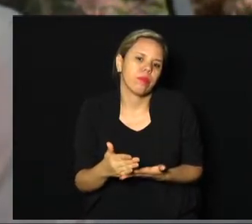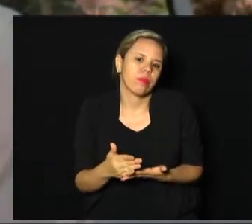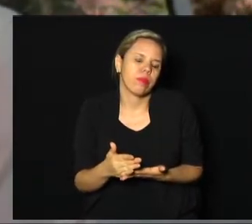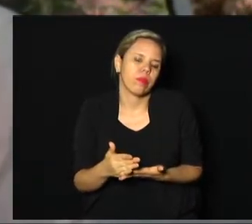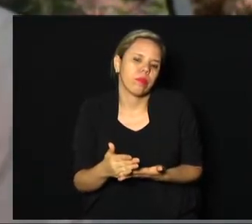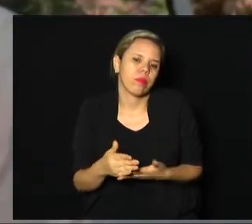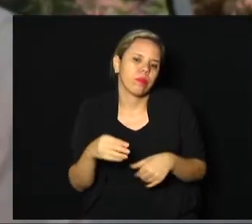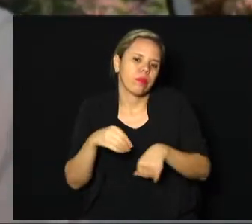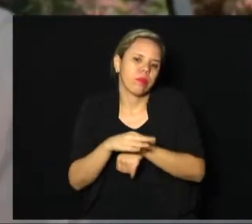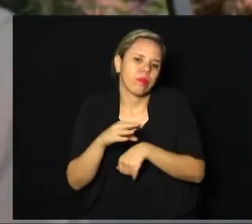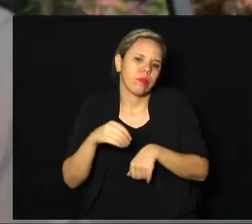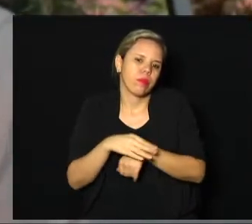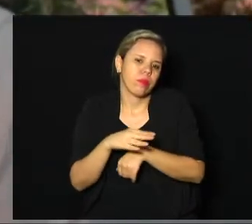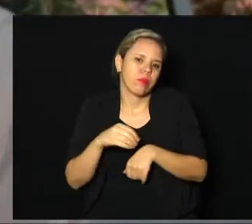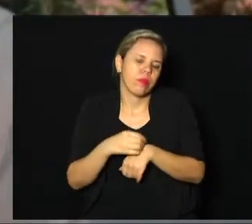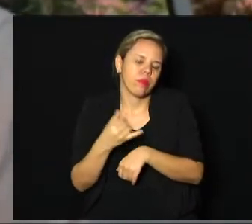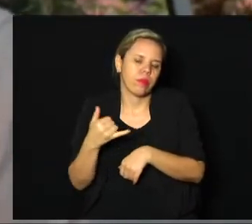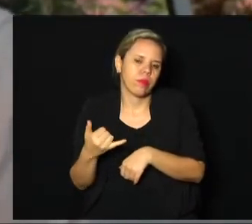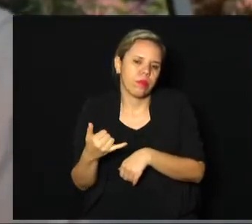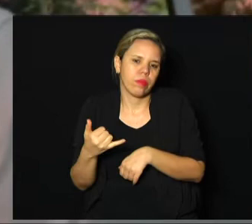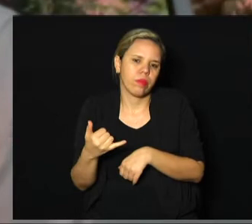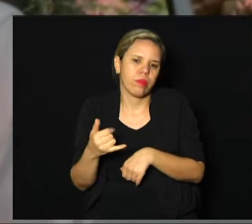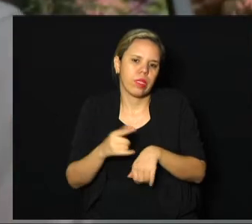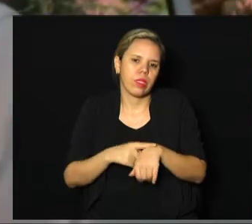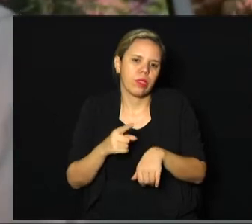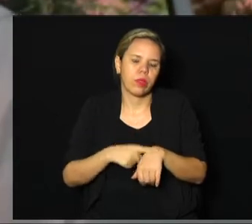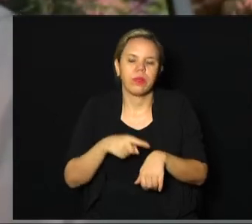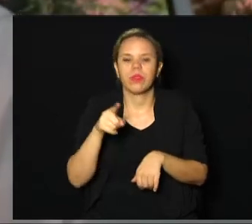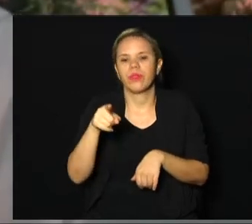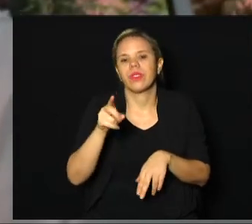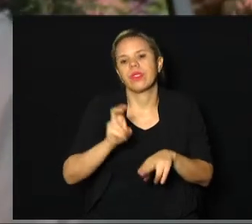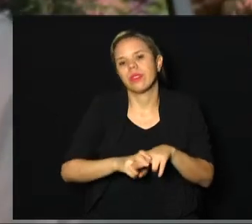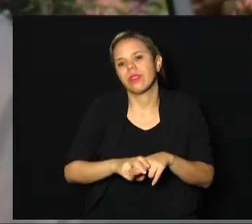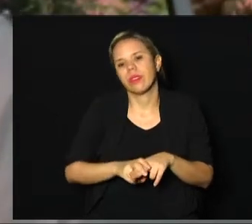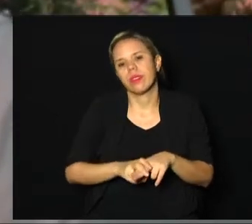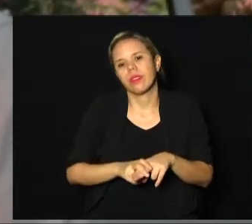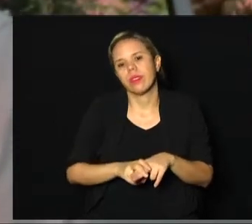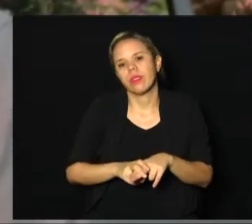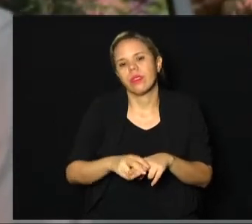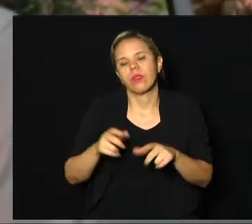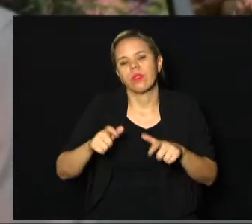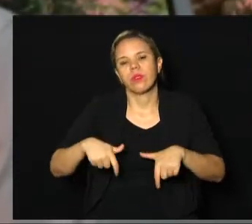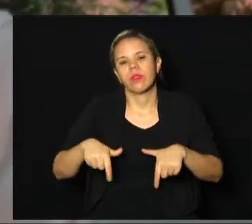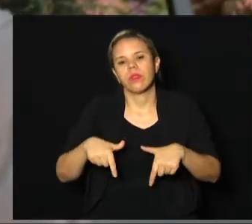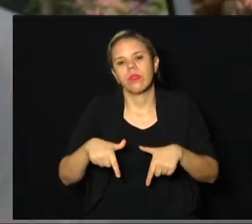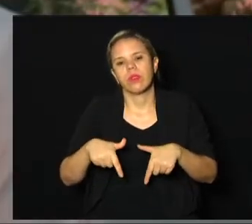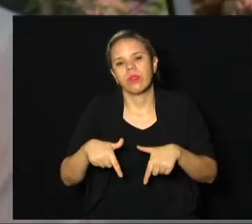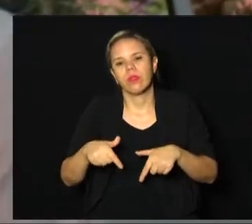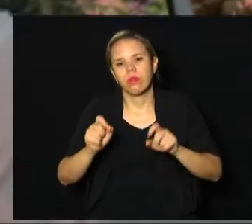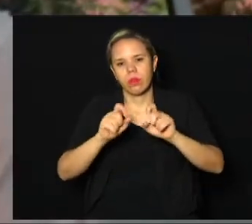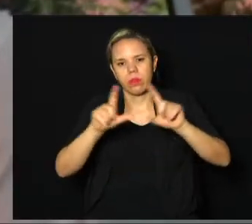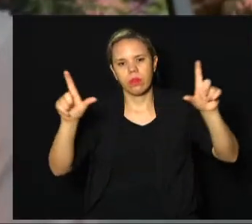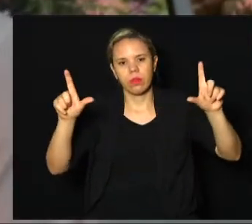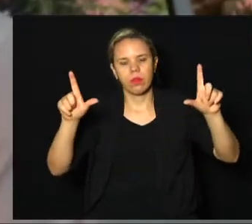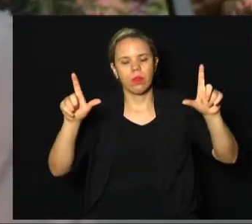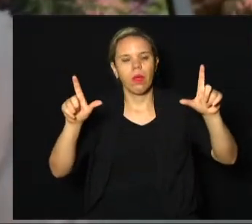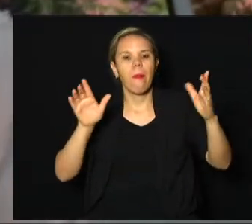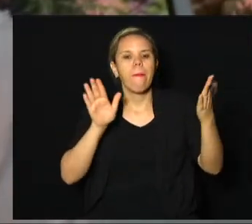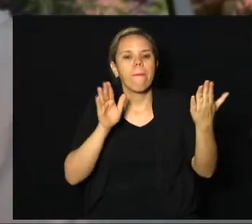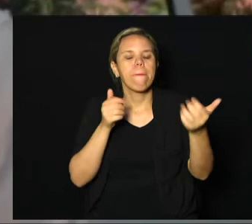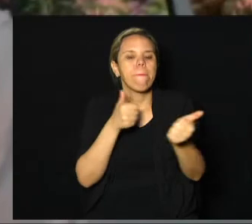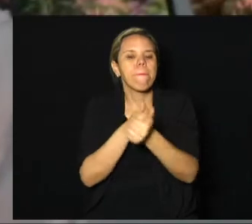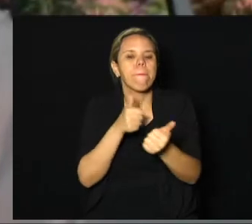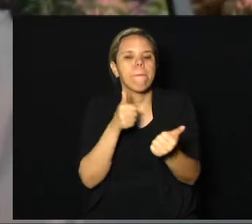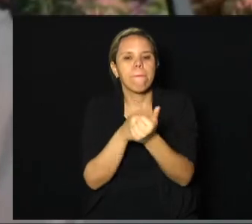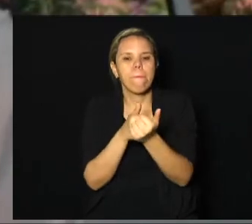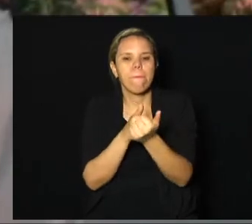a levar as ferramentas do celular, pelo menos no momento em que você está sentado numa estação de trabalho, para uma tela que esteja numa altura mais